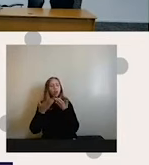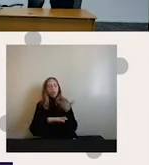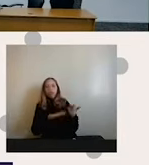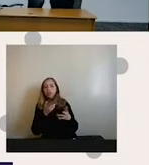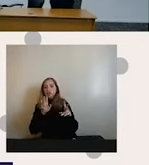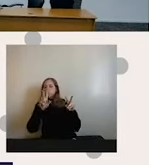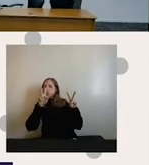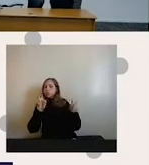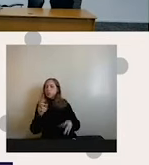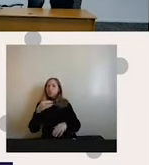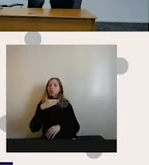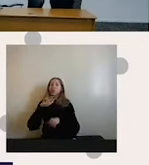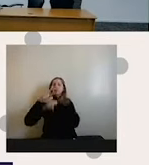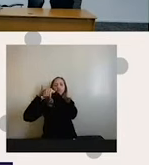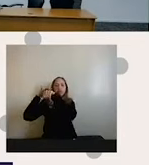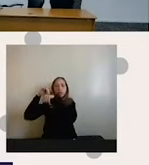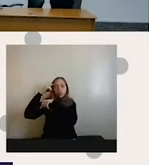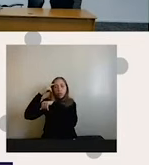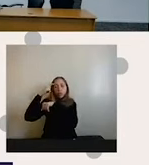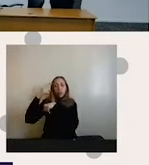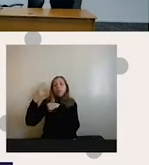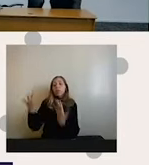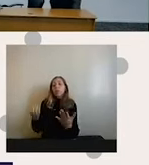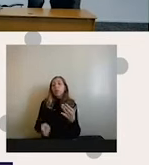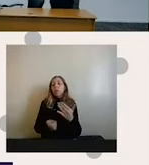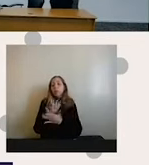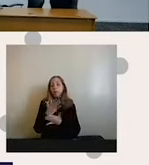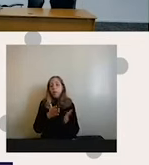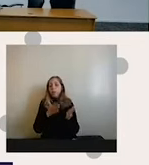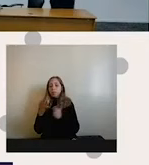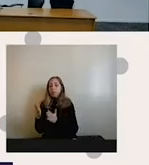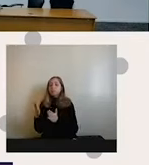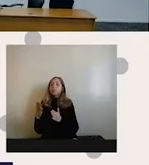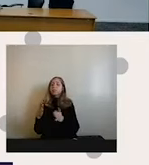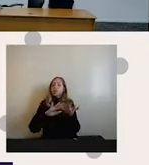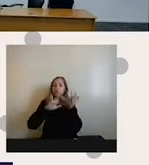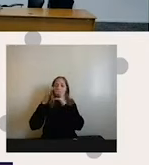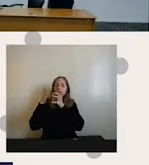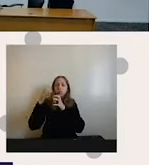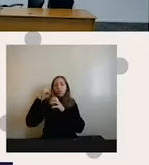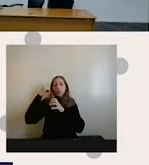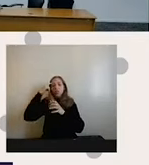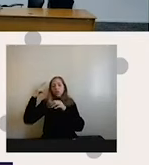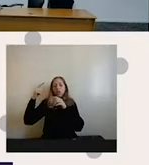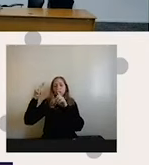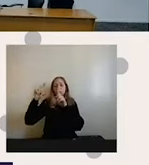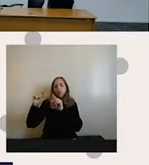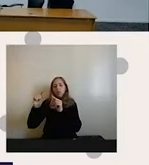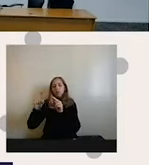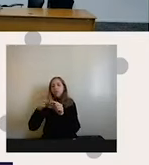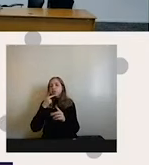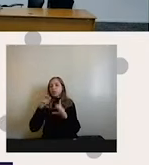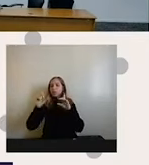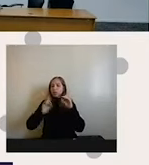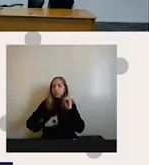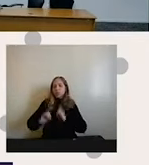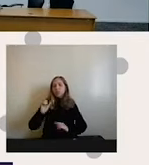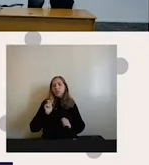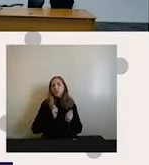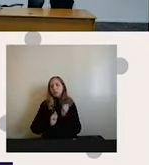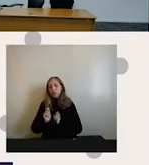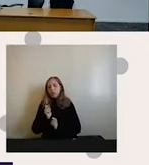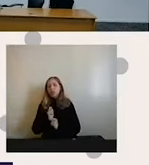boa parte dos casos de transtornos menores, que a gente chama, né, que são as depressões e ansiedades, são atendidos